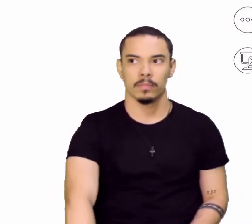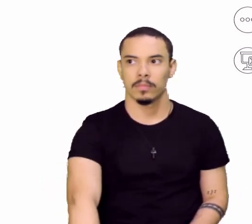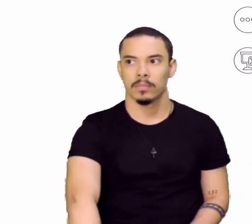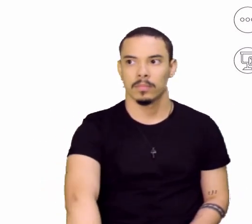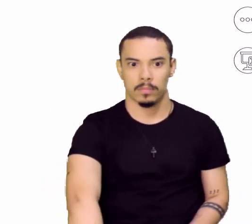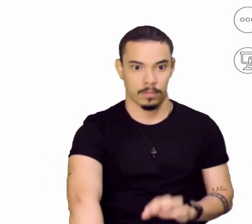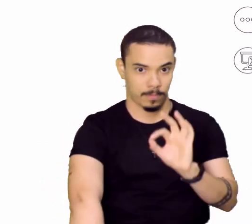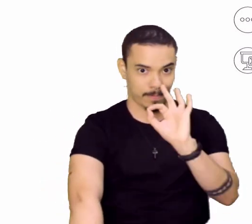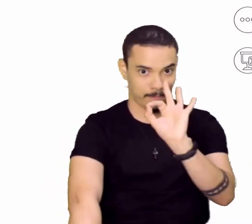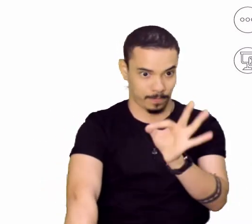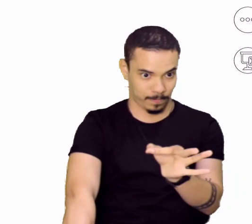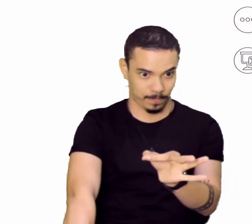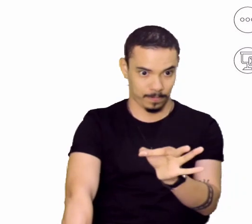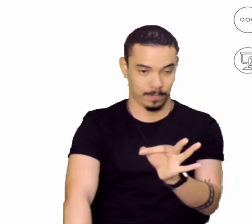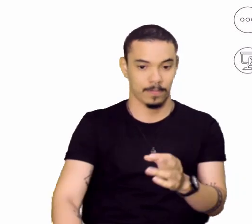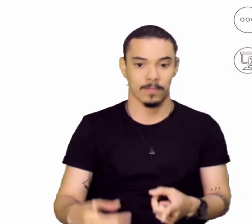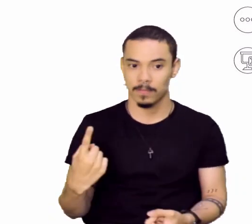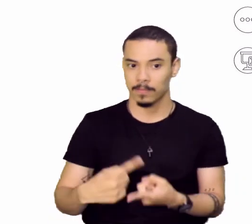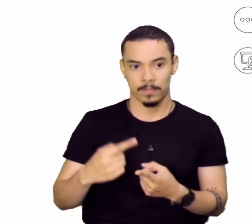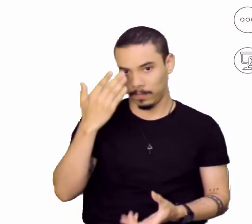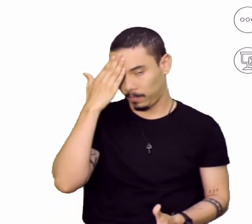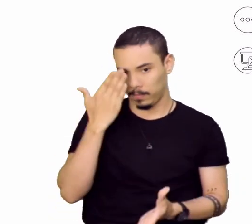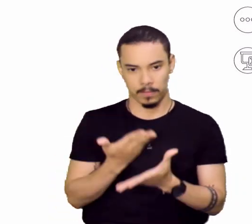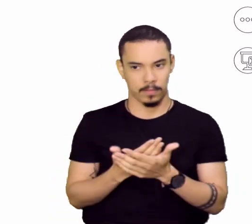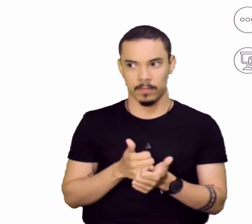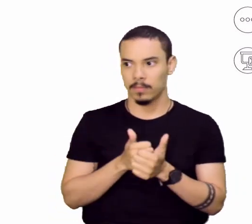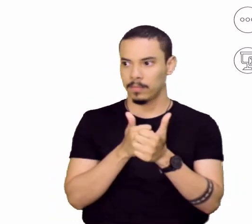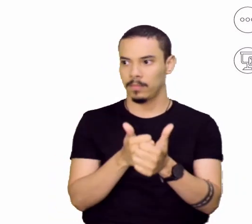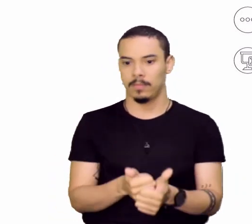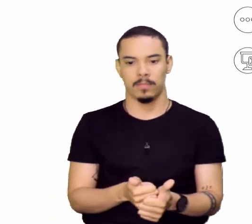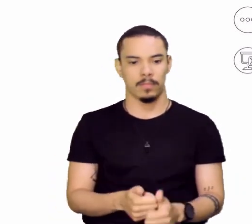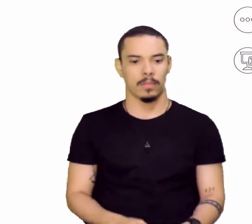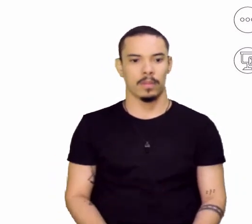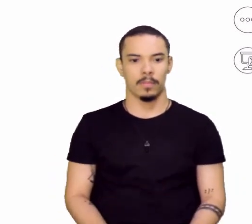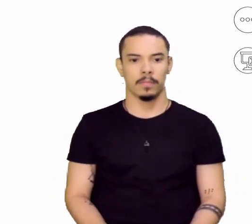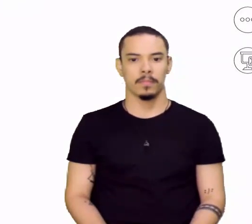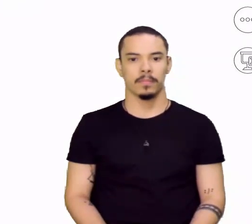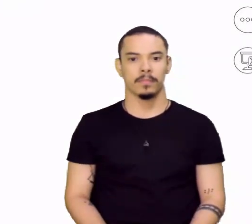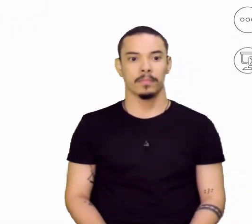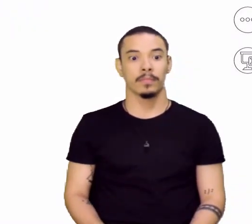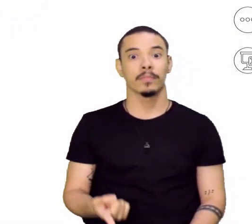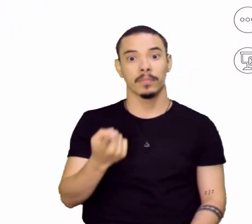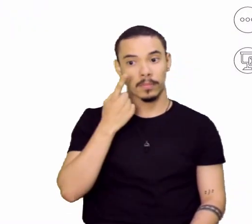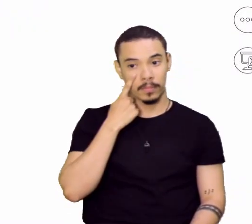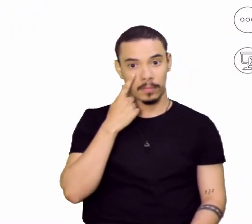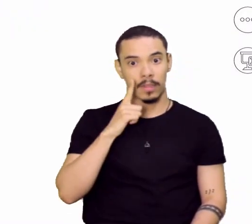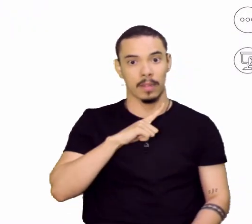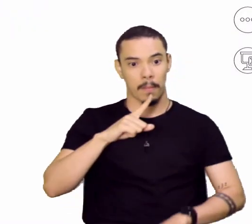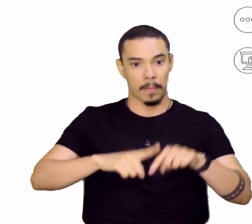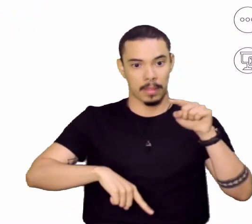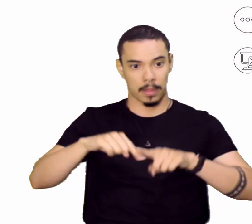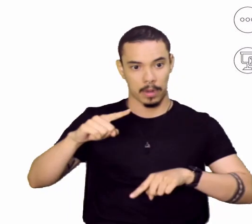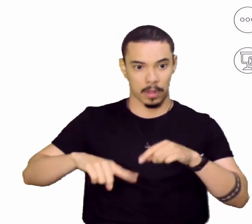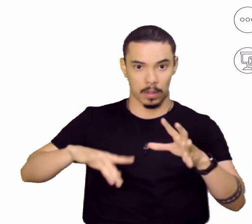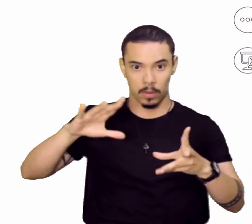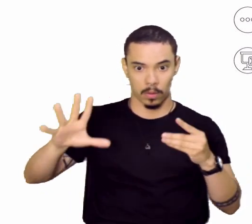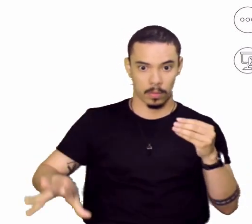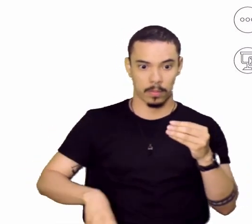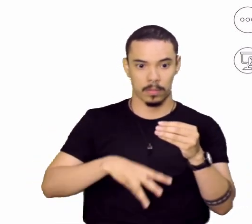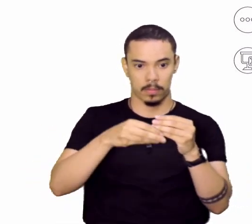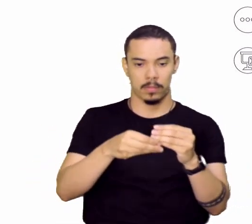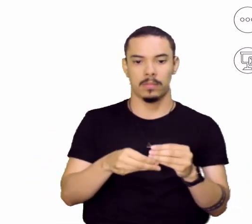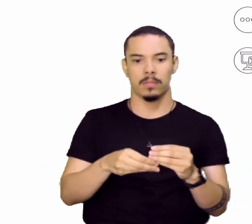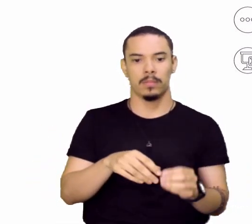acertou. Ele não acreditou no seu discípulo. Porém, galera, olha aí, temos um material complementar para vocês.